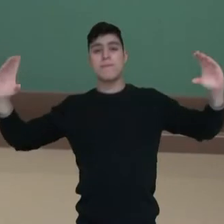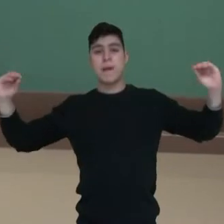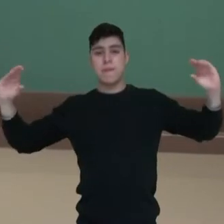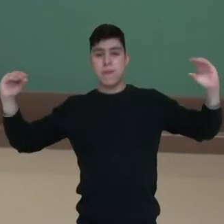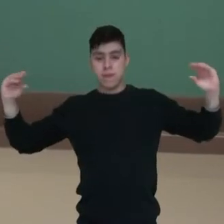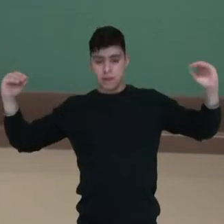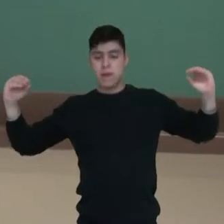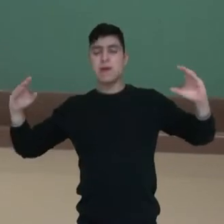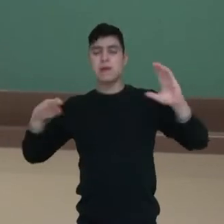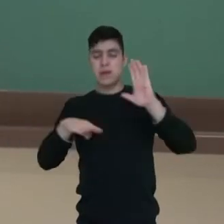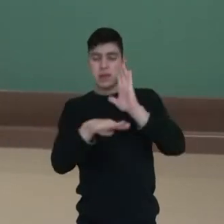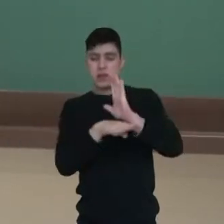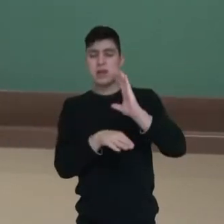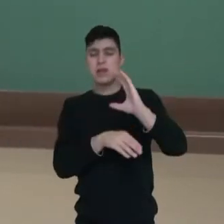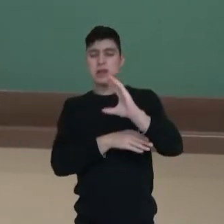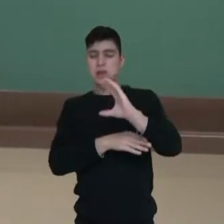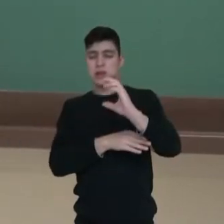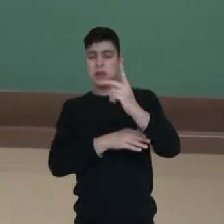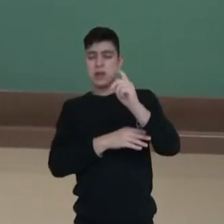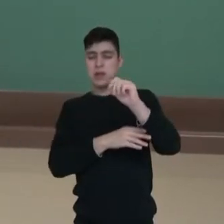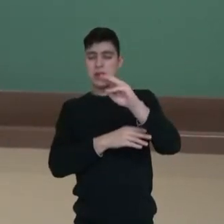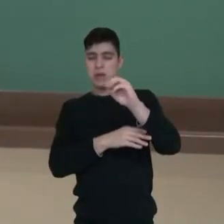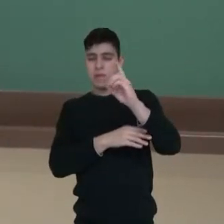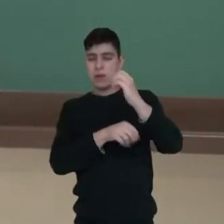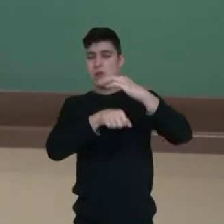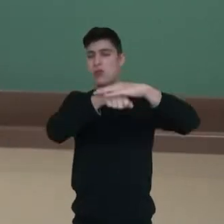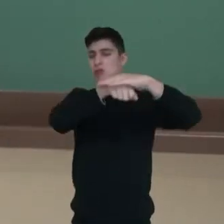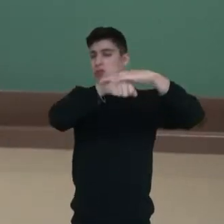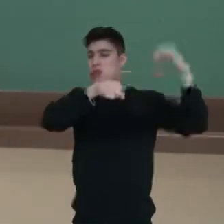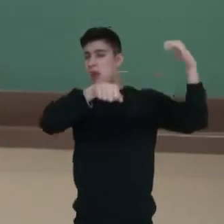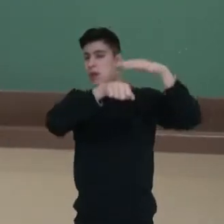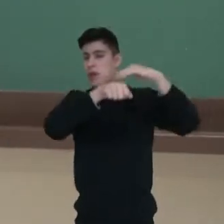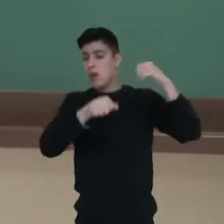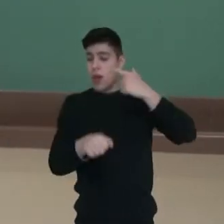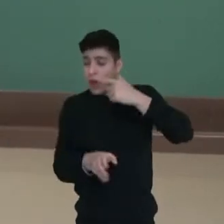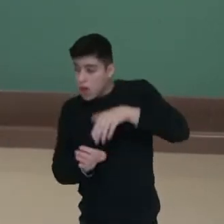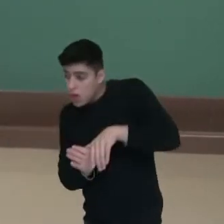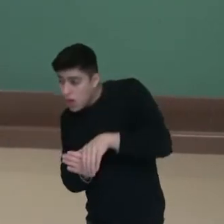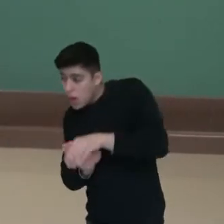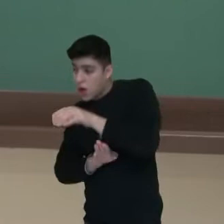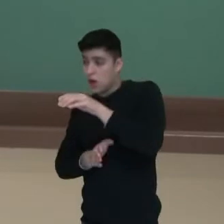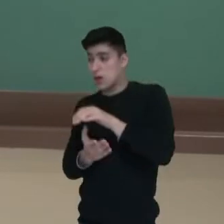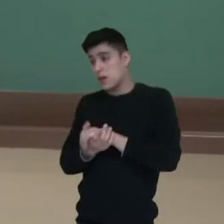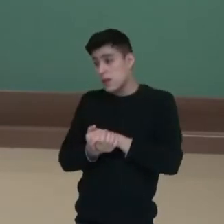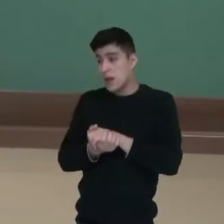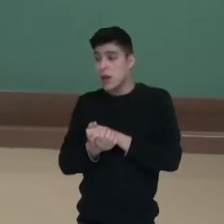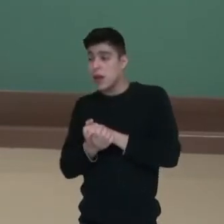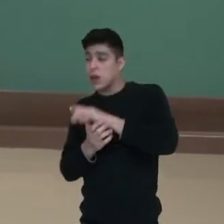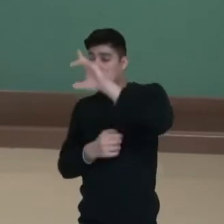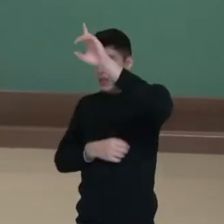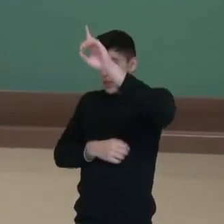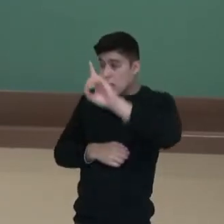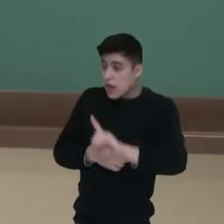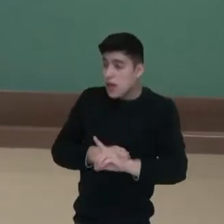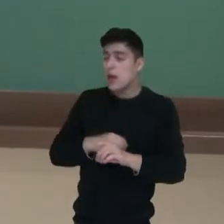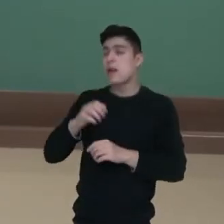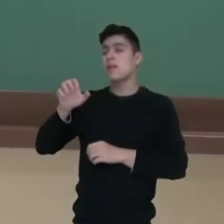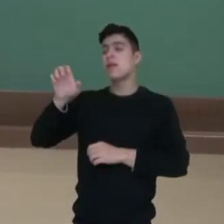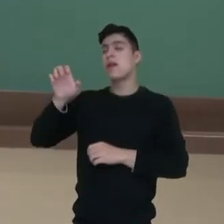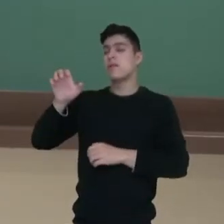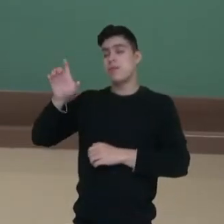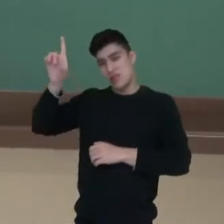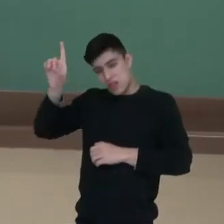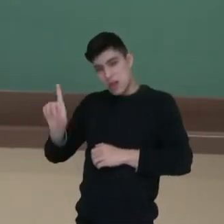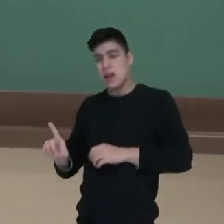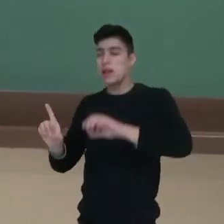chamador que a gente fala para orientar esses atletas. Olha, direita,